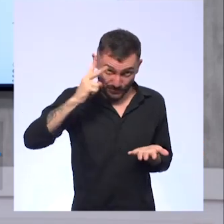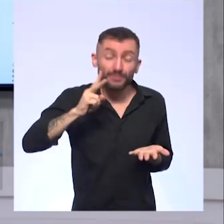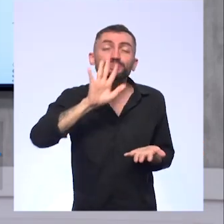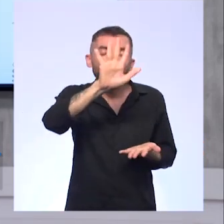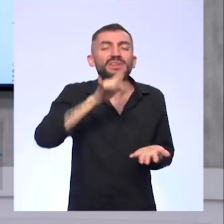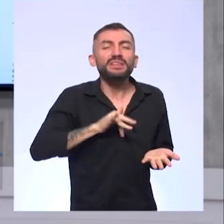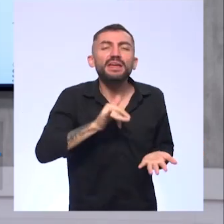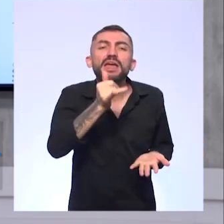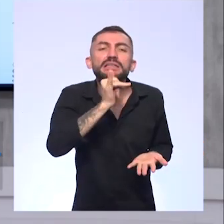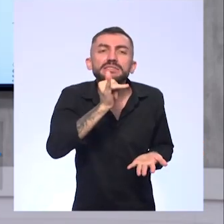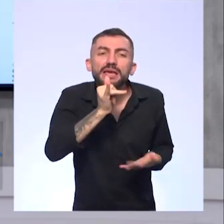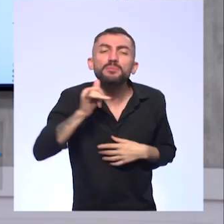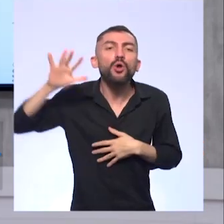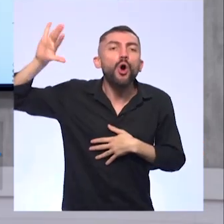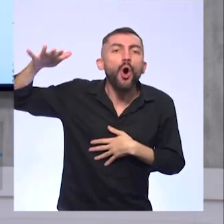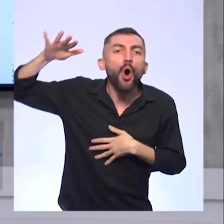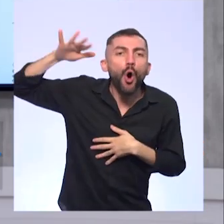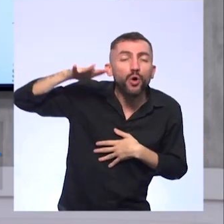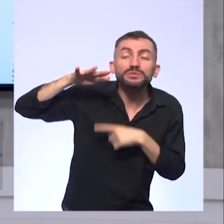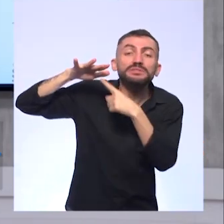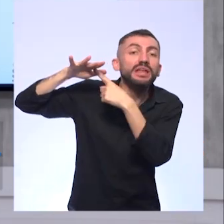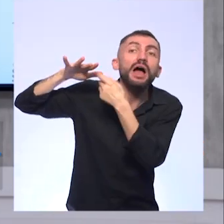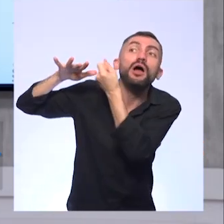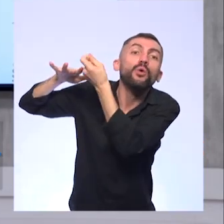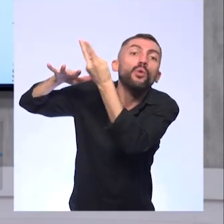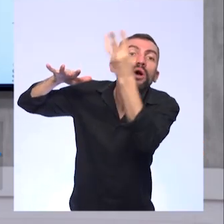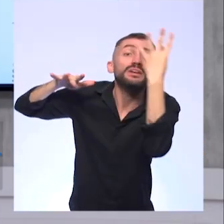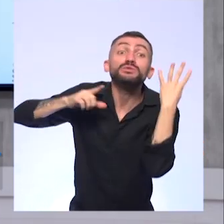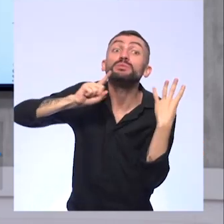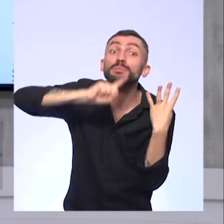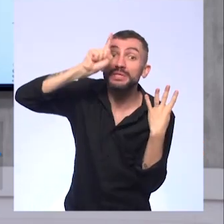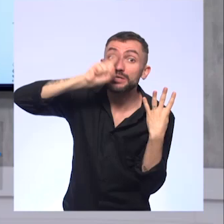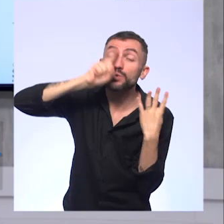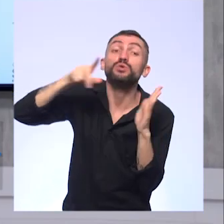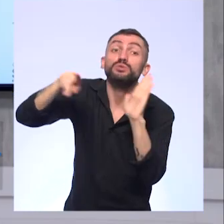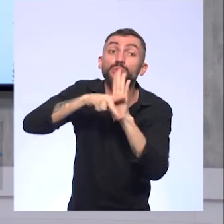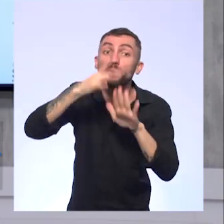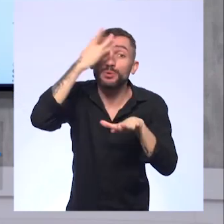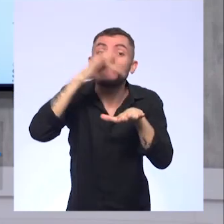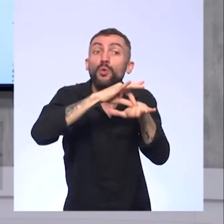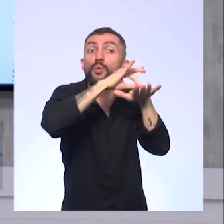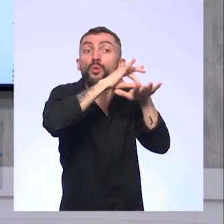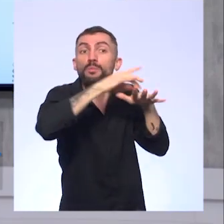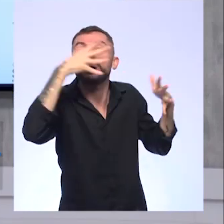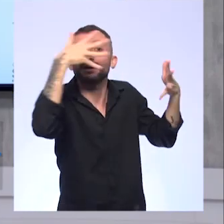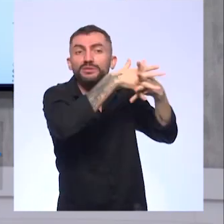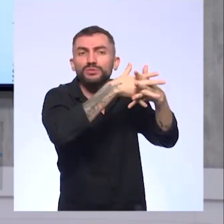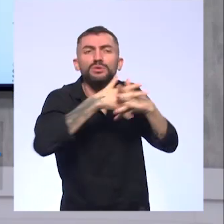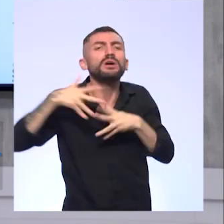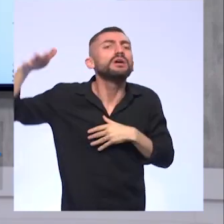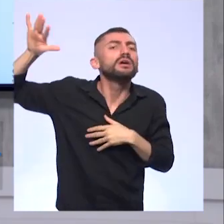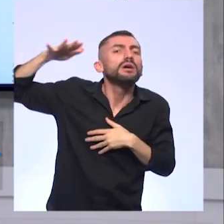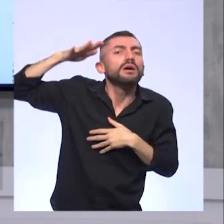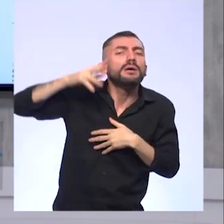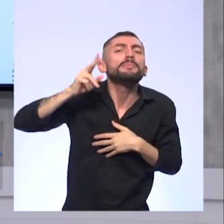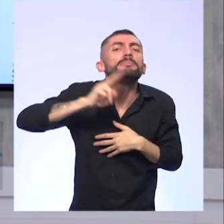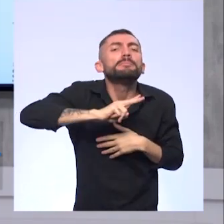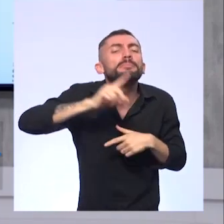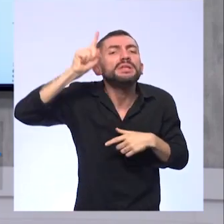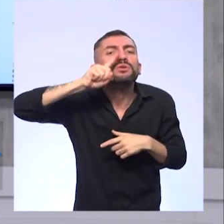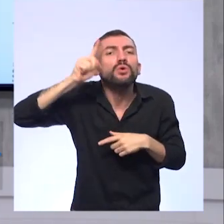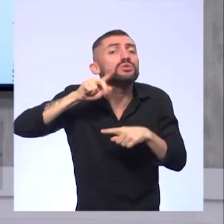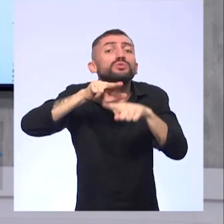os exemplos das ondas eletromagnéticas perigosas ao ser humano por exemplo porque ficam chamadas deionizante alta